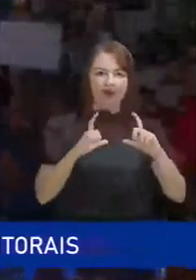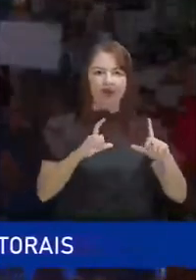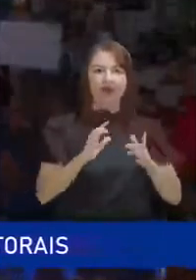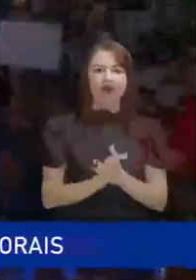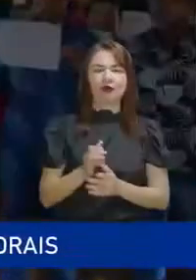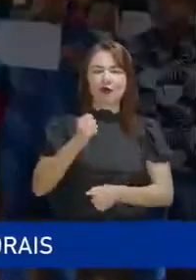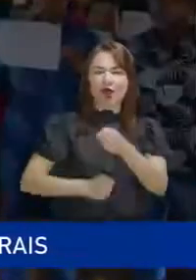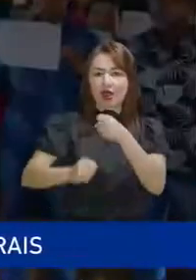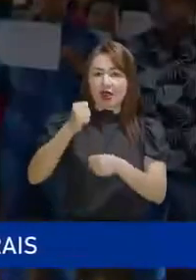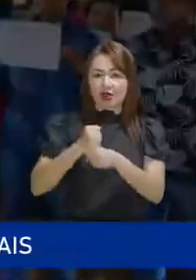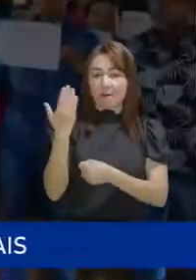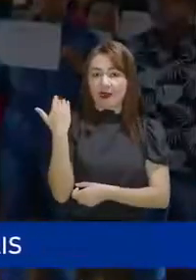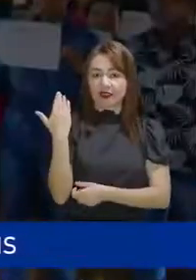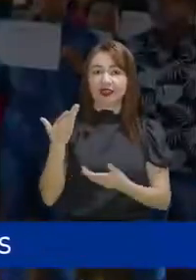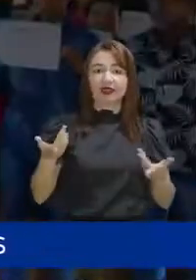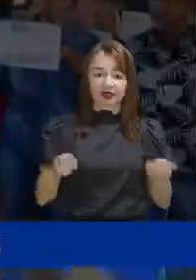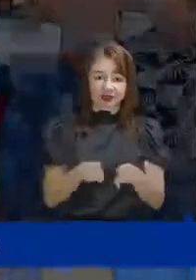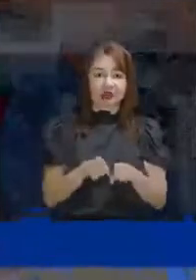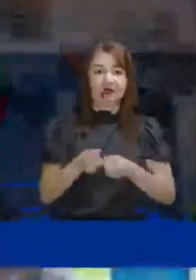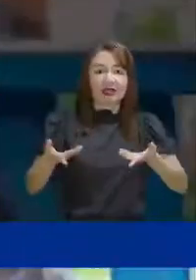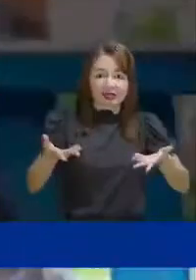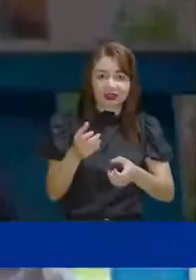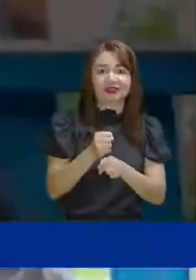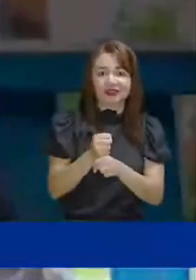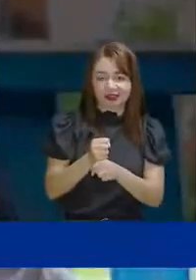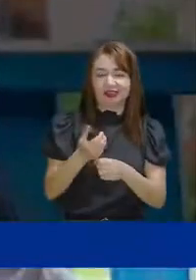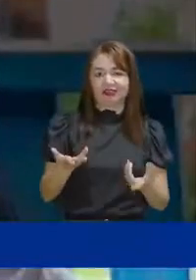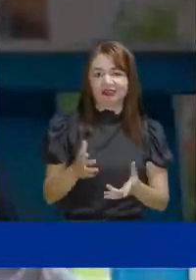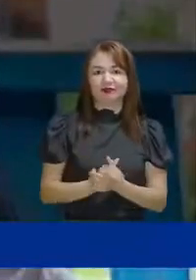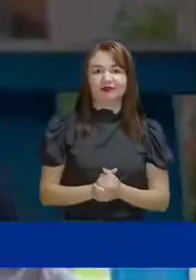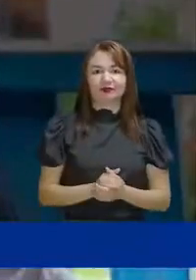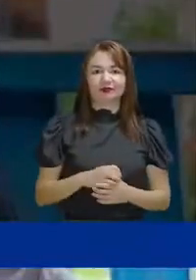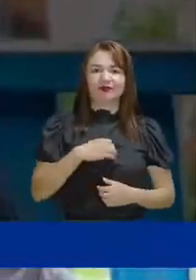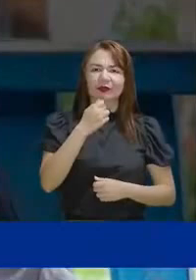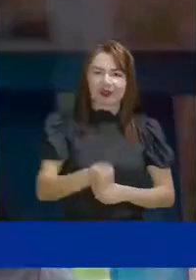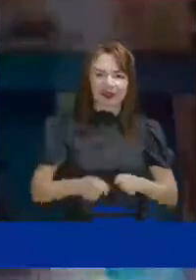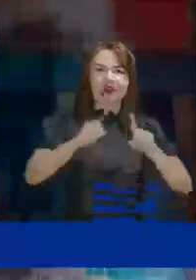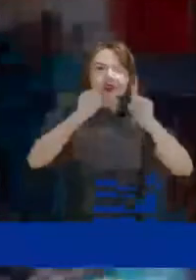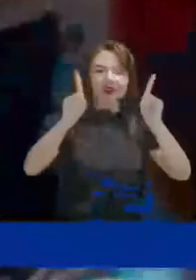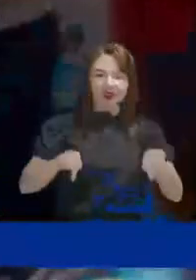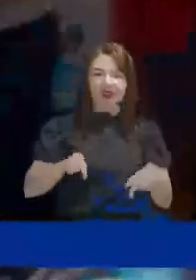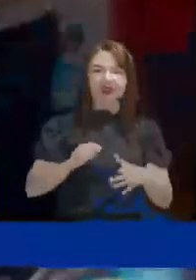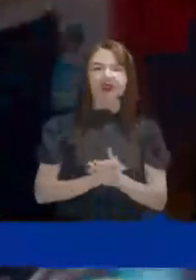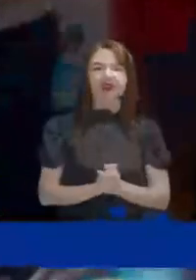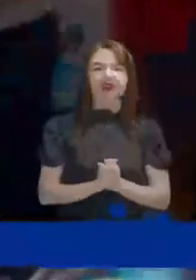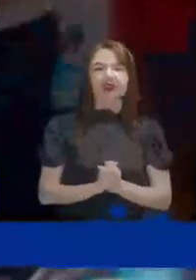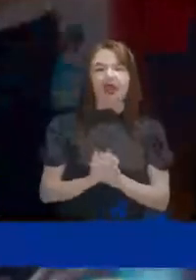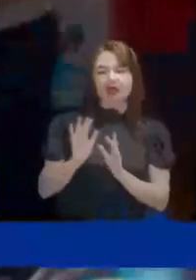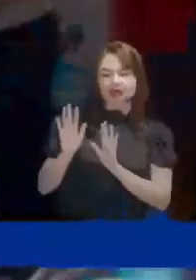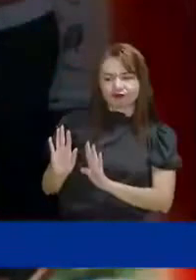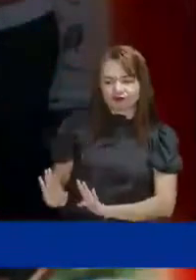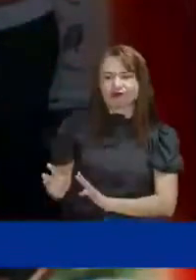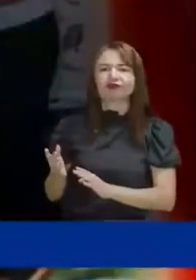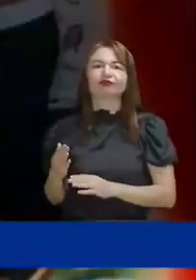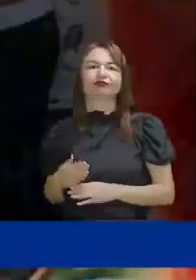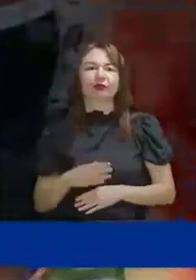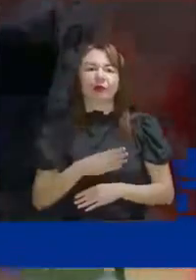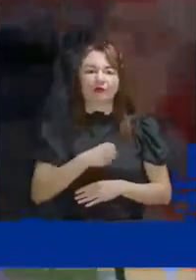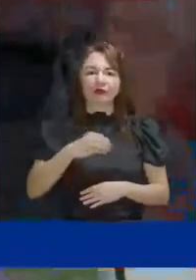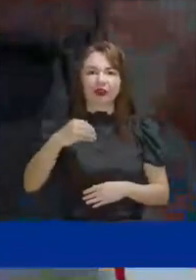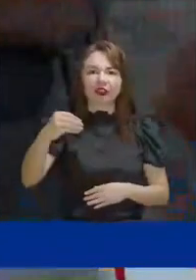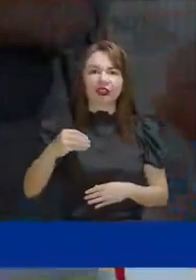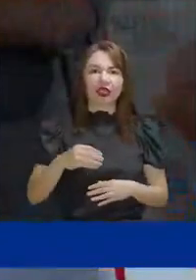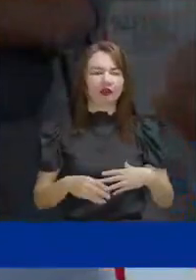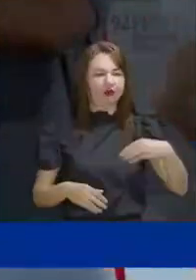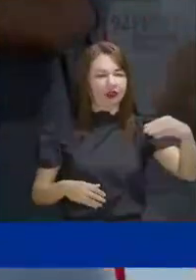no ano passado e este ano, onde magistrados e servidores deixaram suas salas e foram até